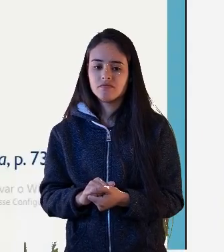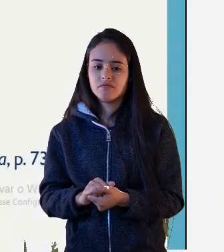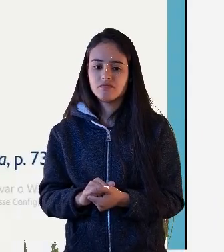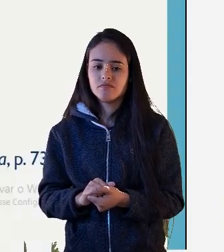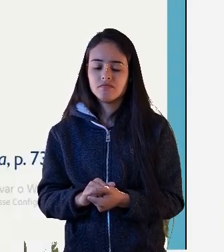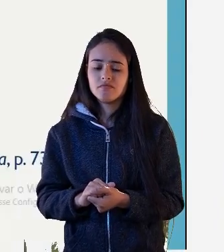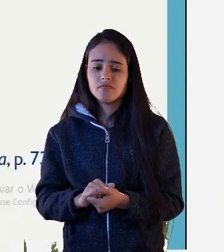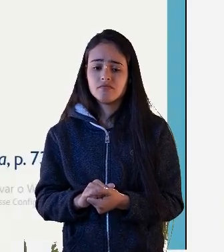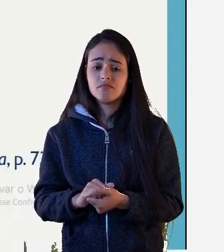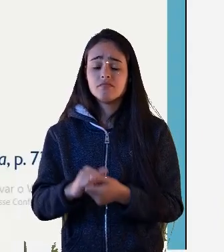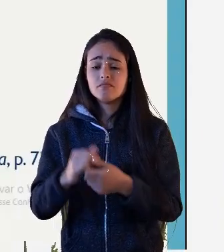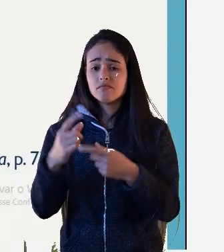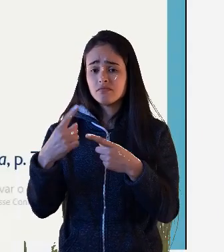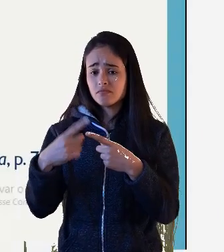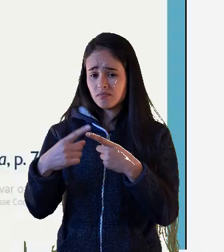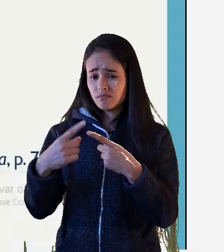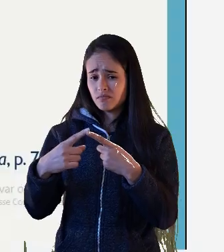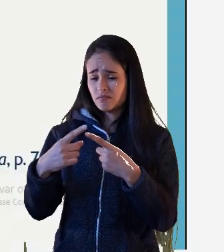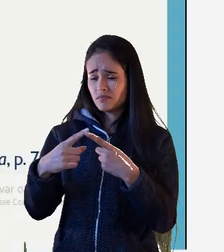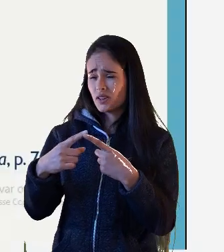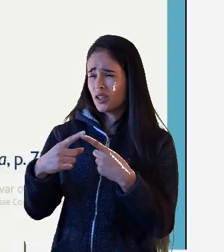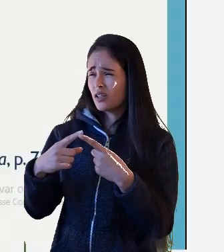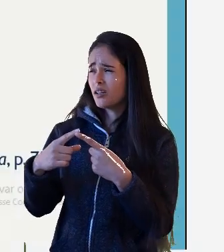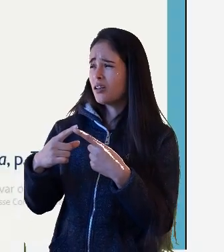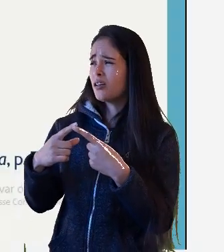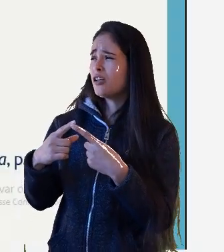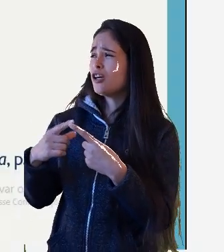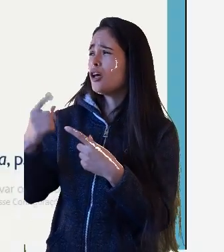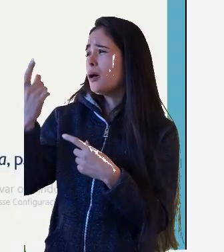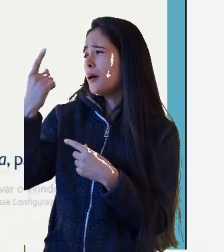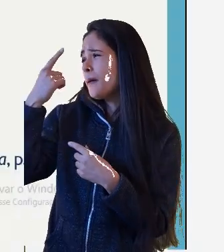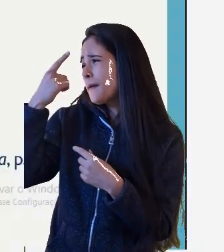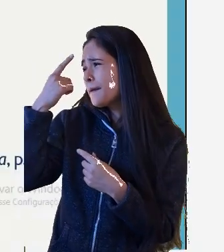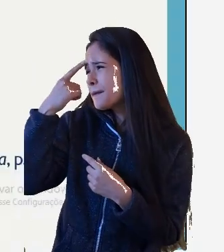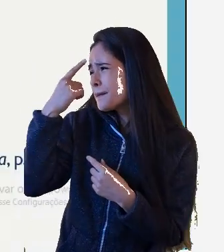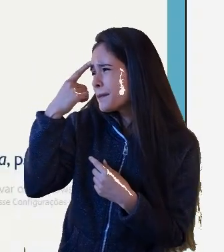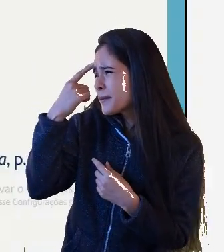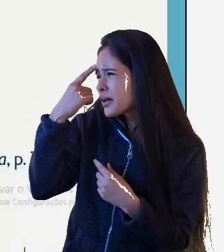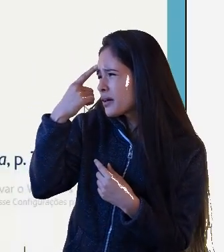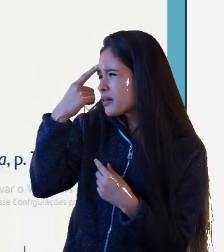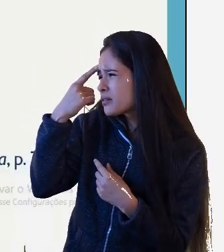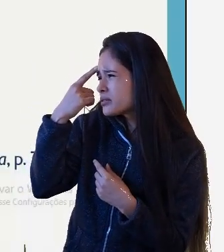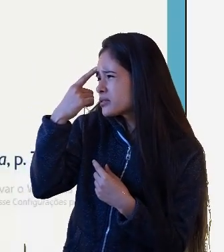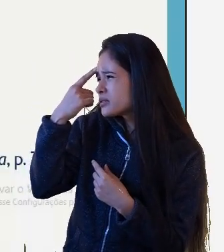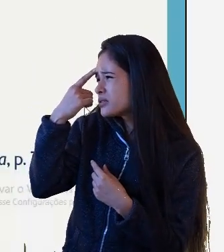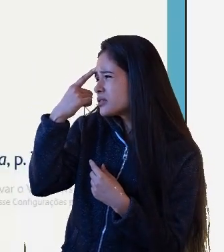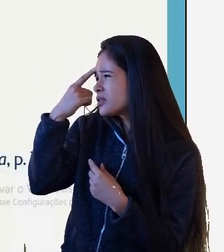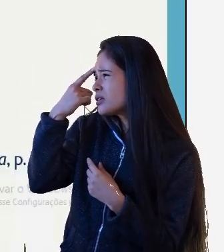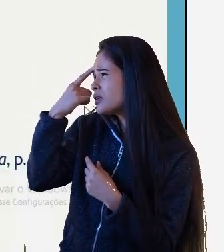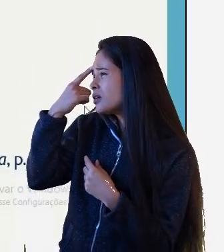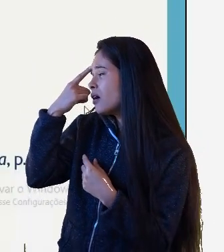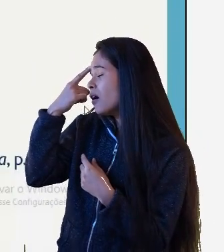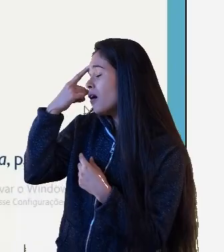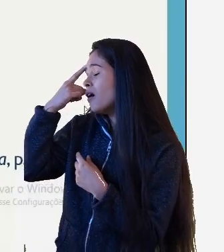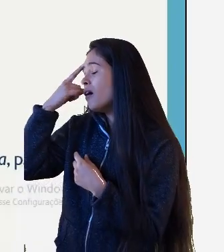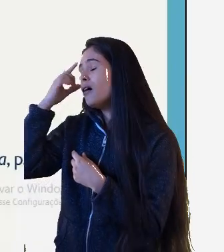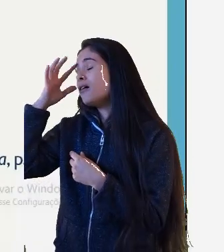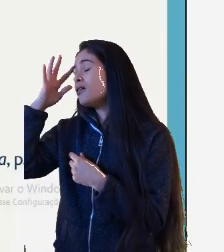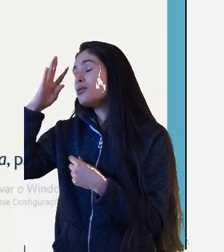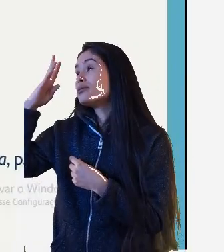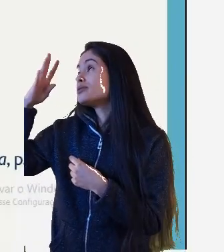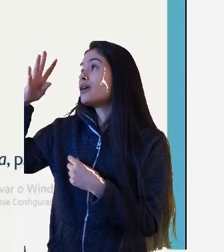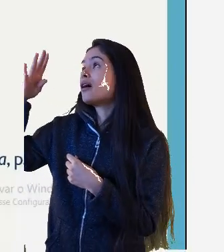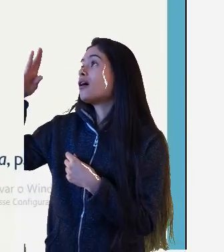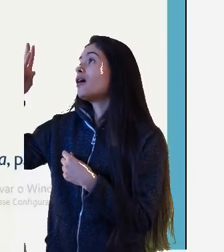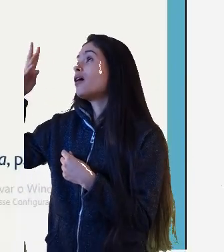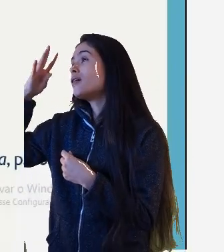com as pessoas negras nesse país, né? É só a gota afrouxando botas de um exército